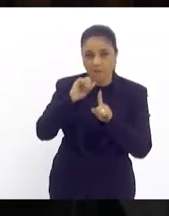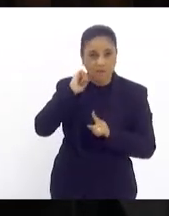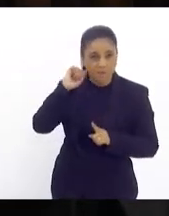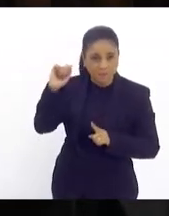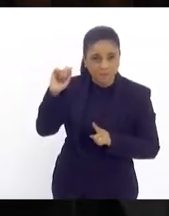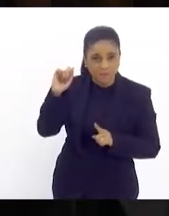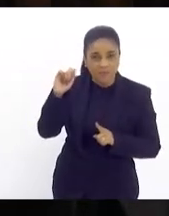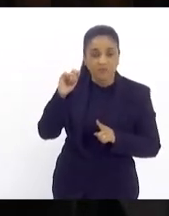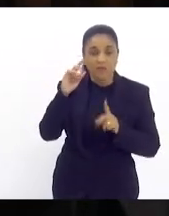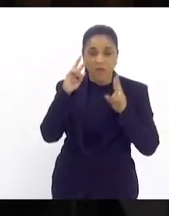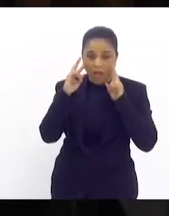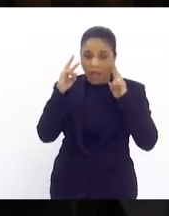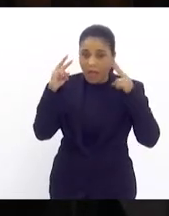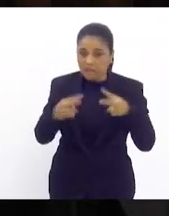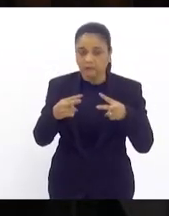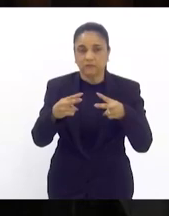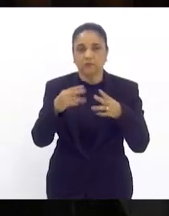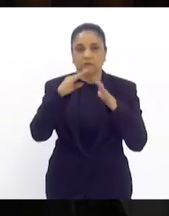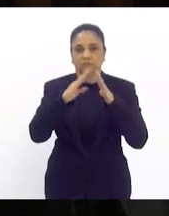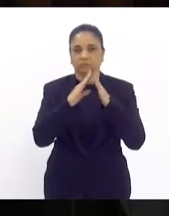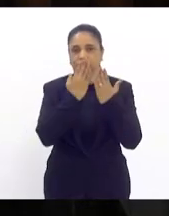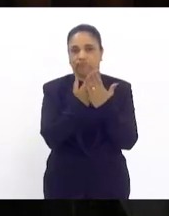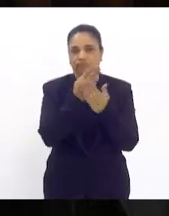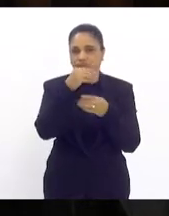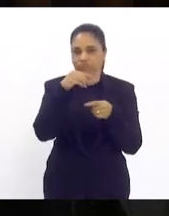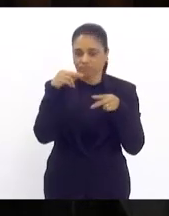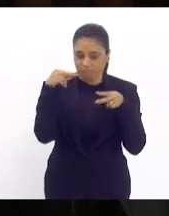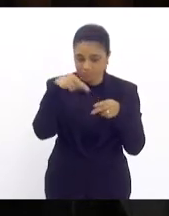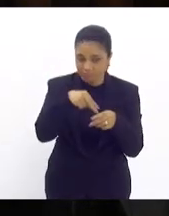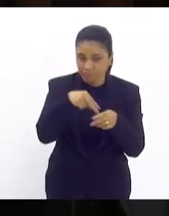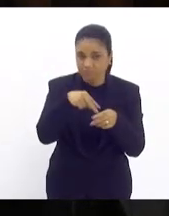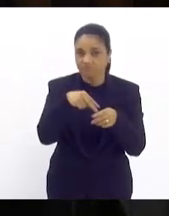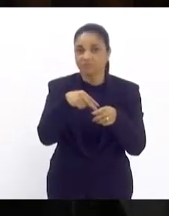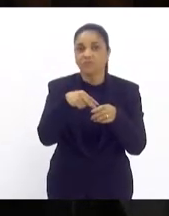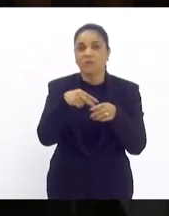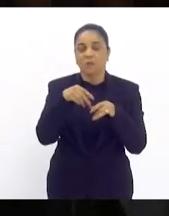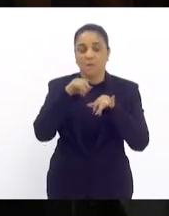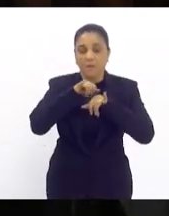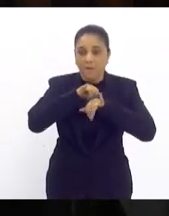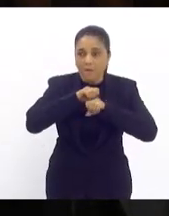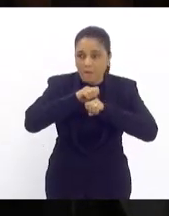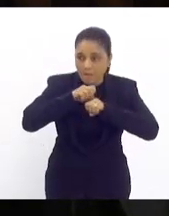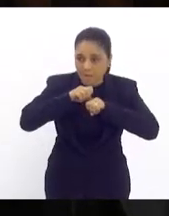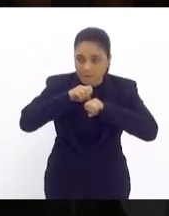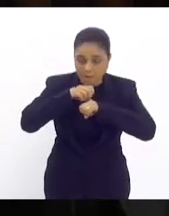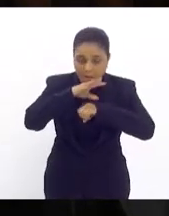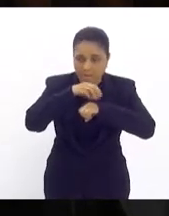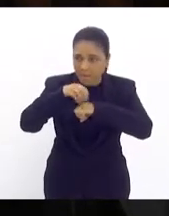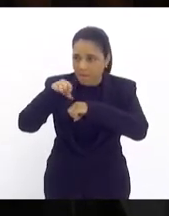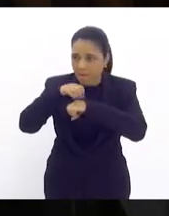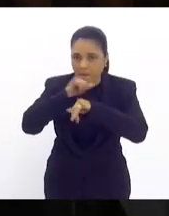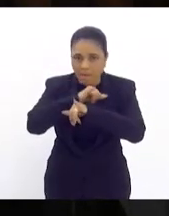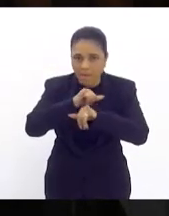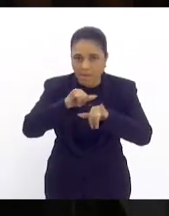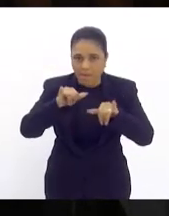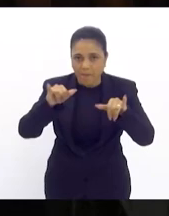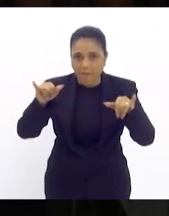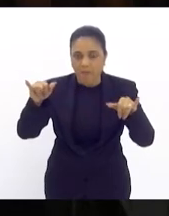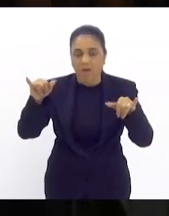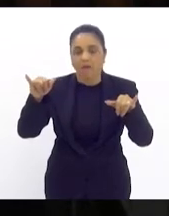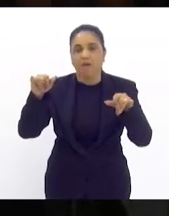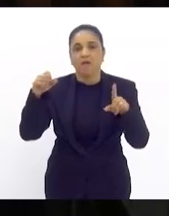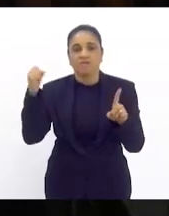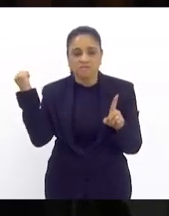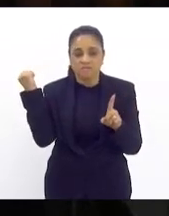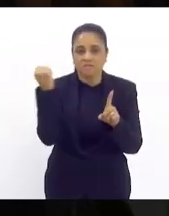de muita atenção nas escolas por conta dos boatos que se espalharam após ataques que aconteceram em duas